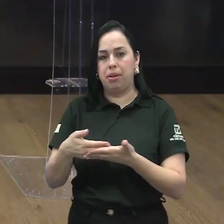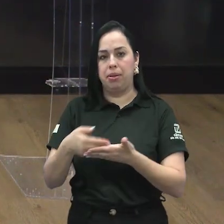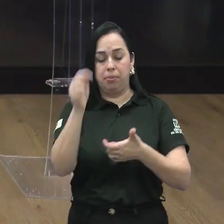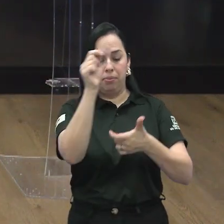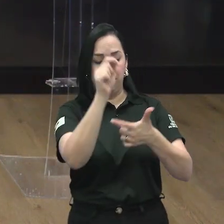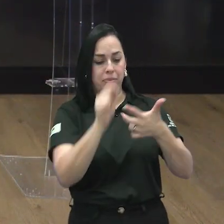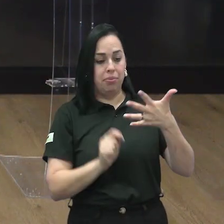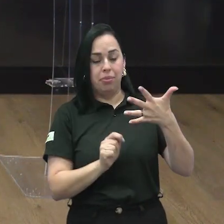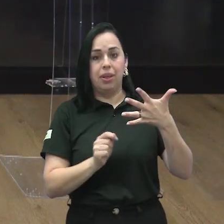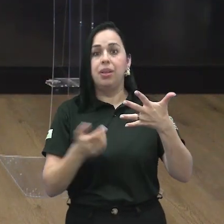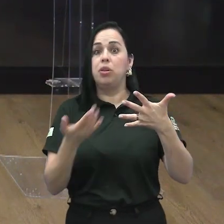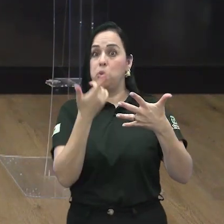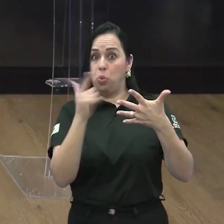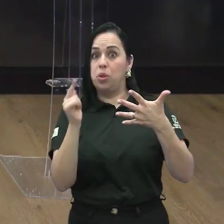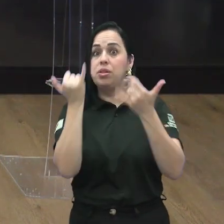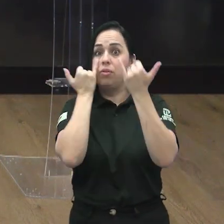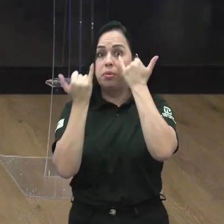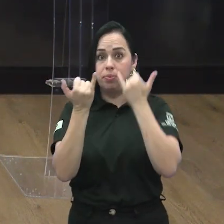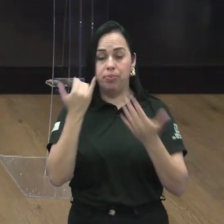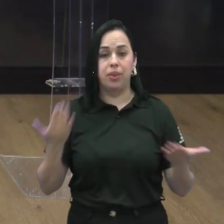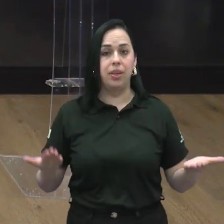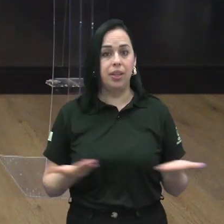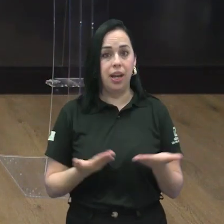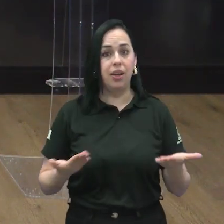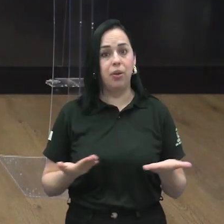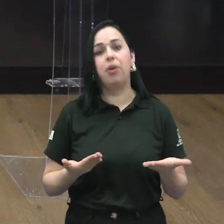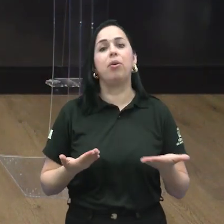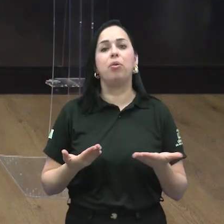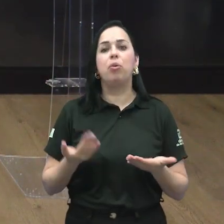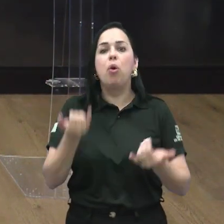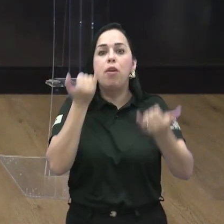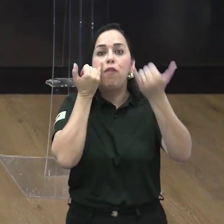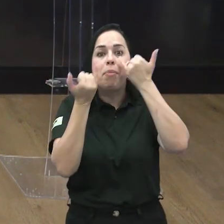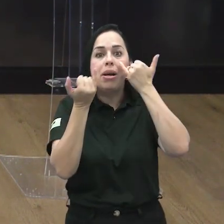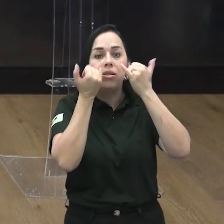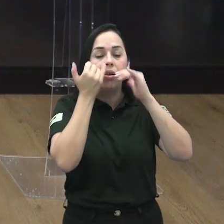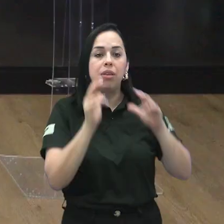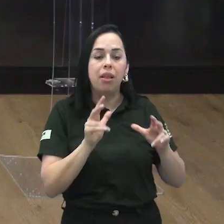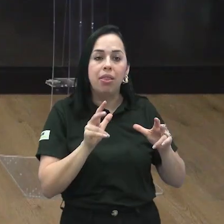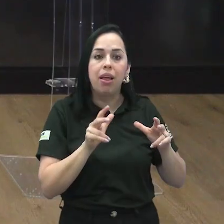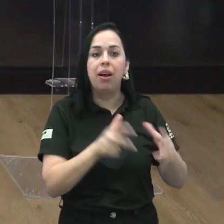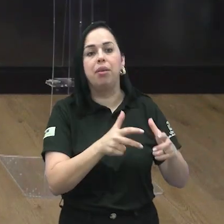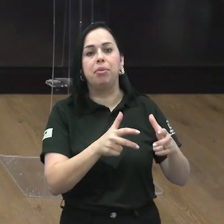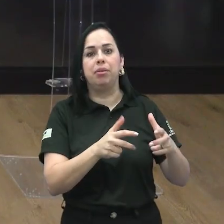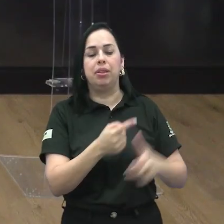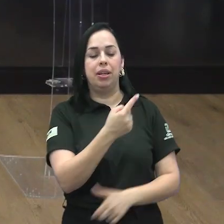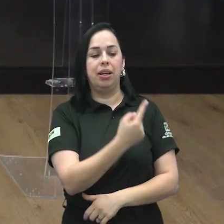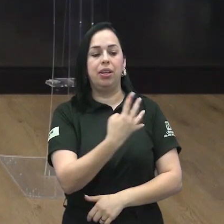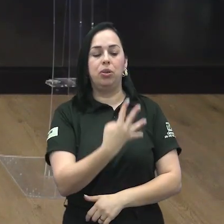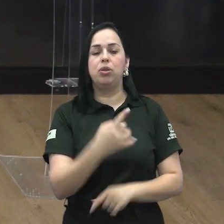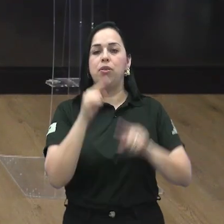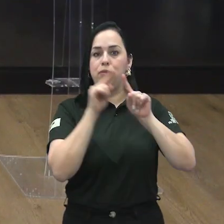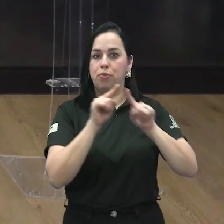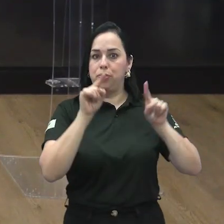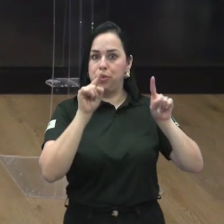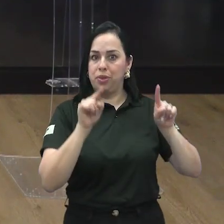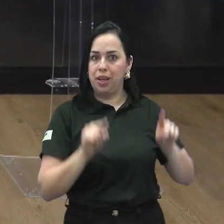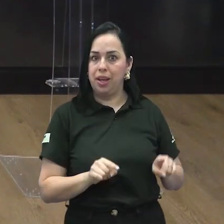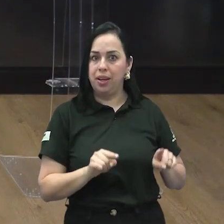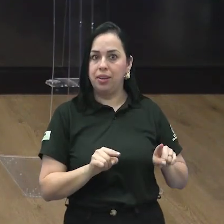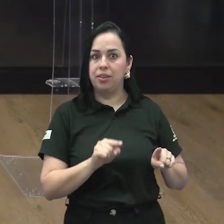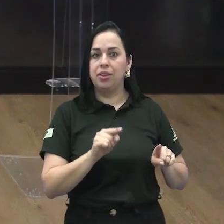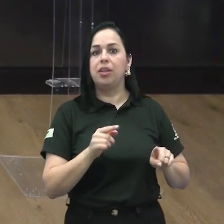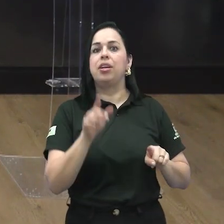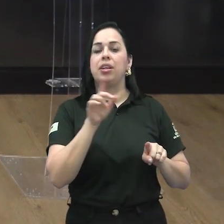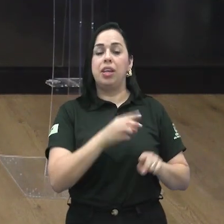muito mais a partir de agora. Vamos começar a edição de hoje com notícia do Legislativo. 14 servidores